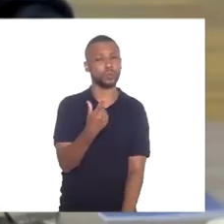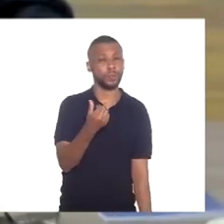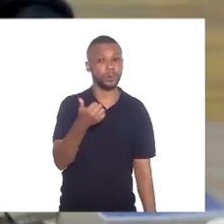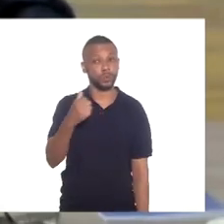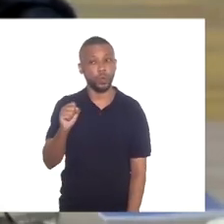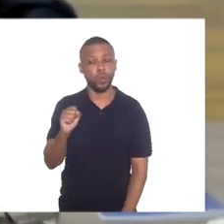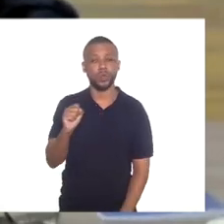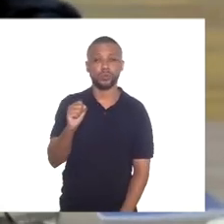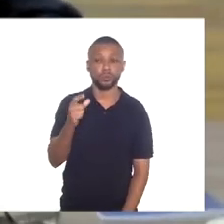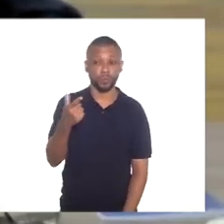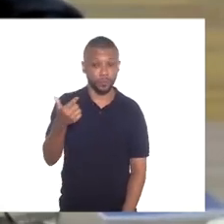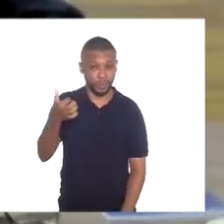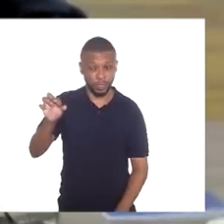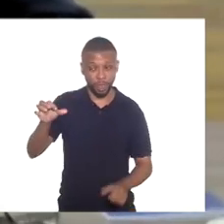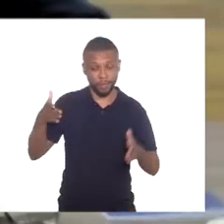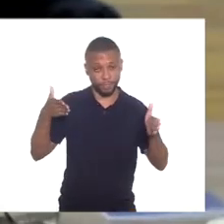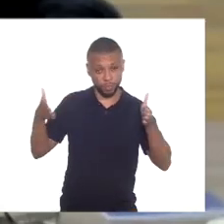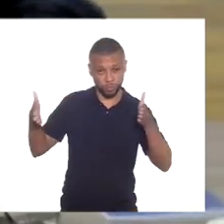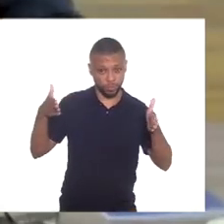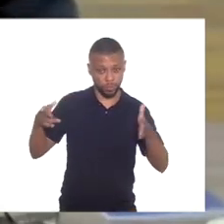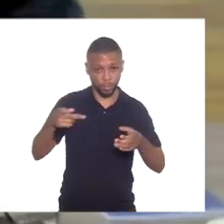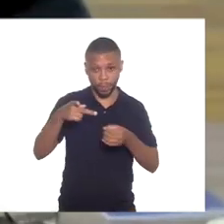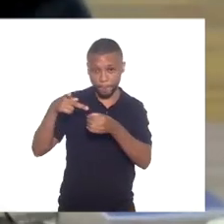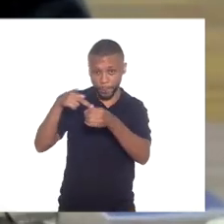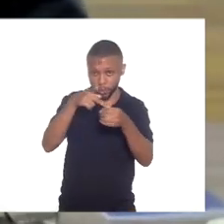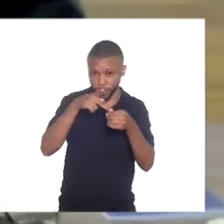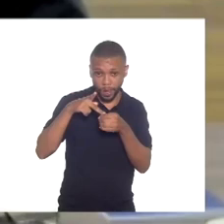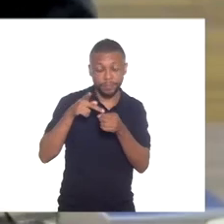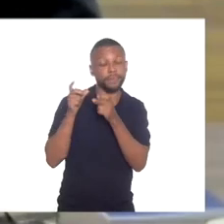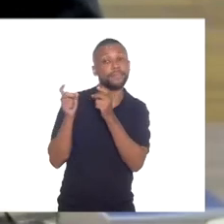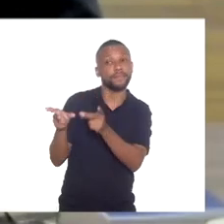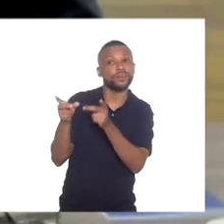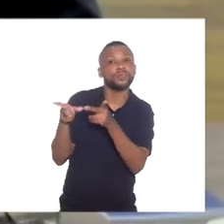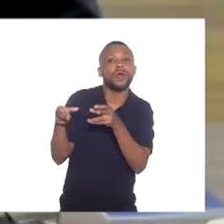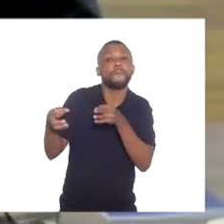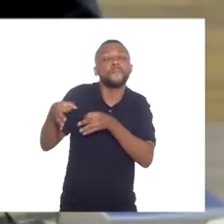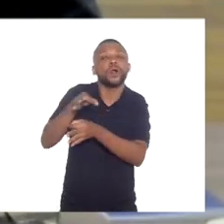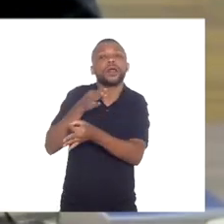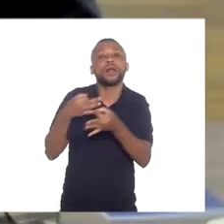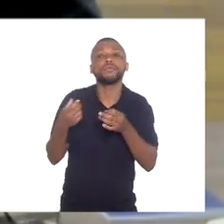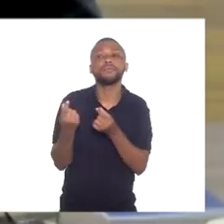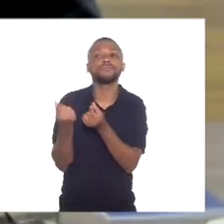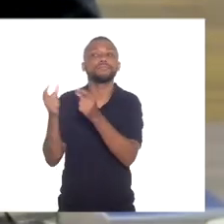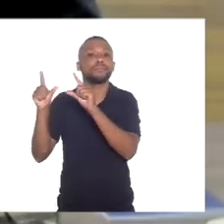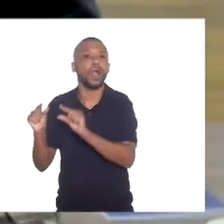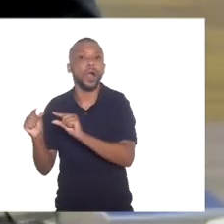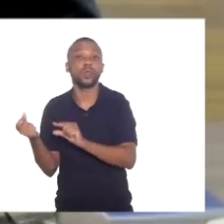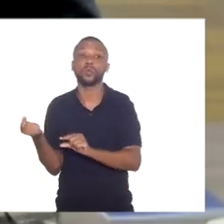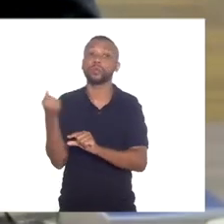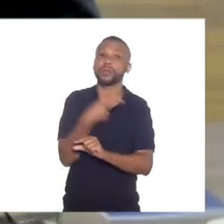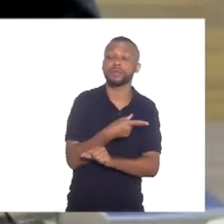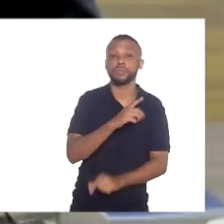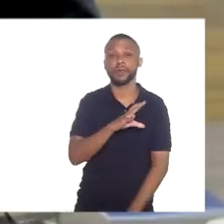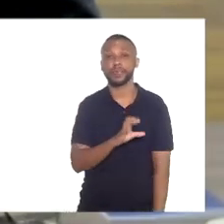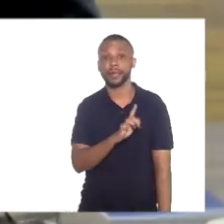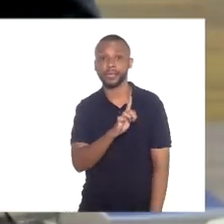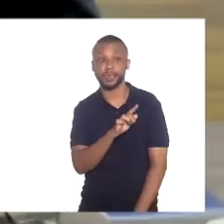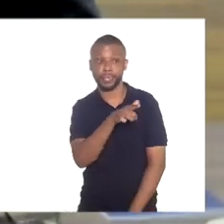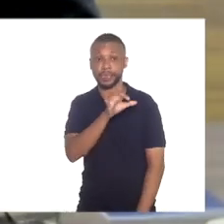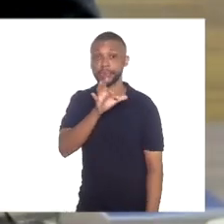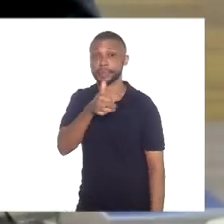a Petrobras, num contrato com a Comgás, vendia a molécula mais barata do que vendia para a SEG, 10%.